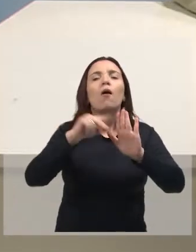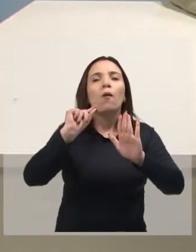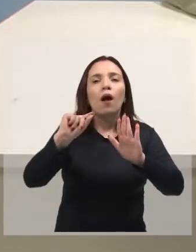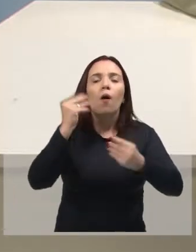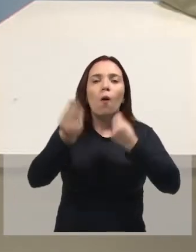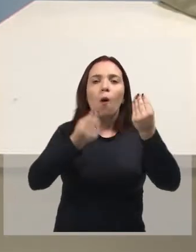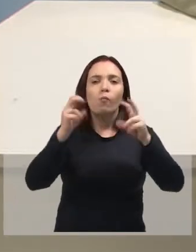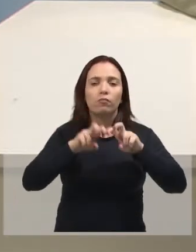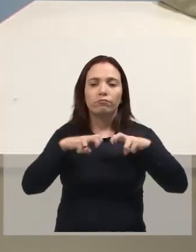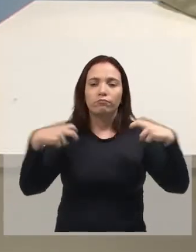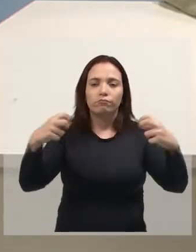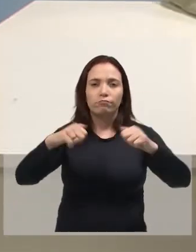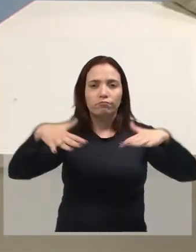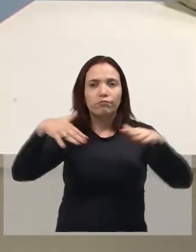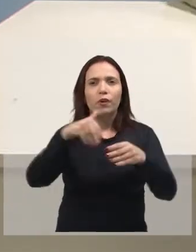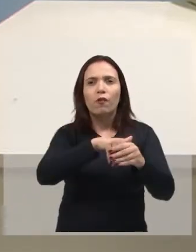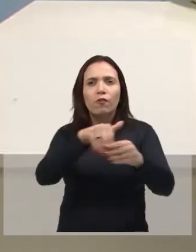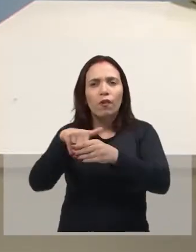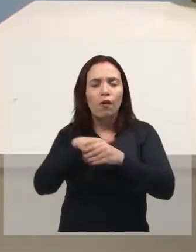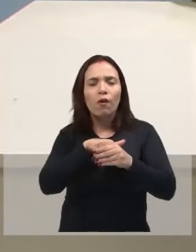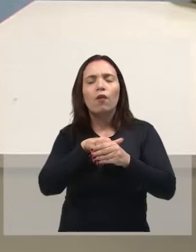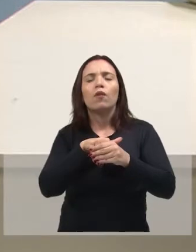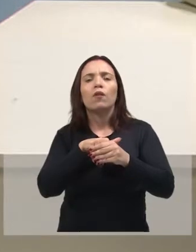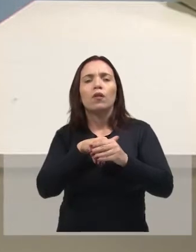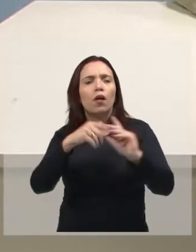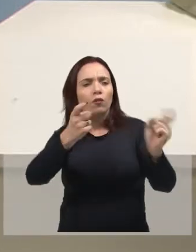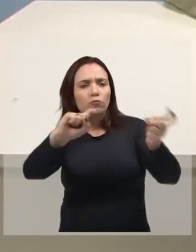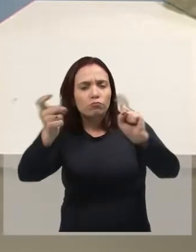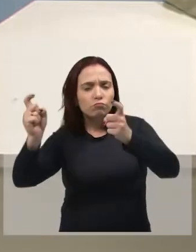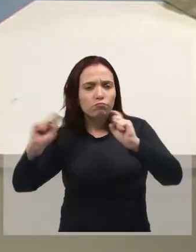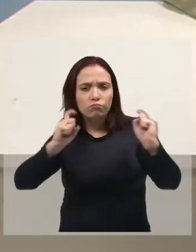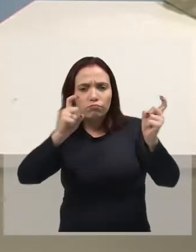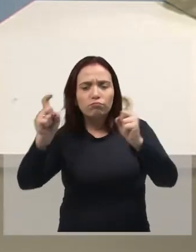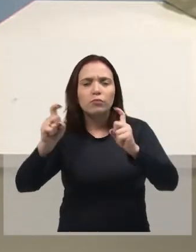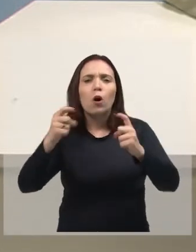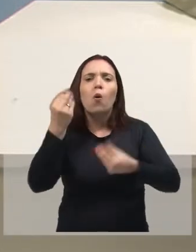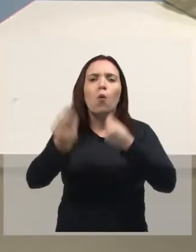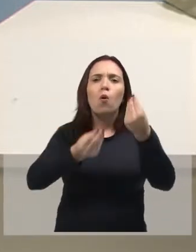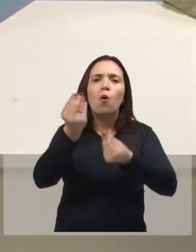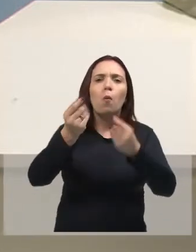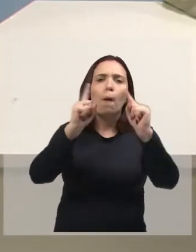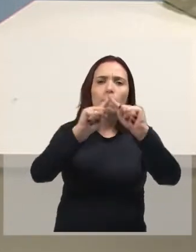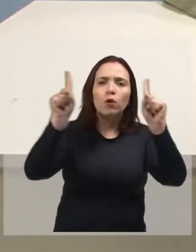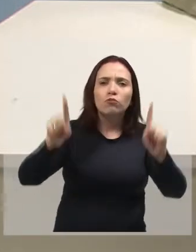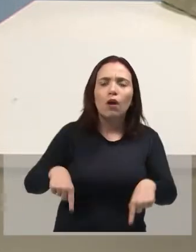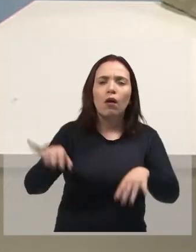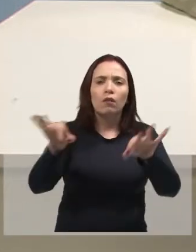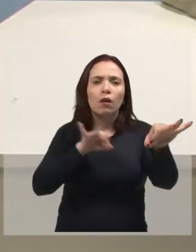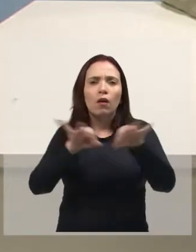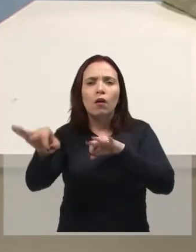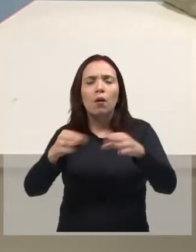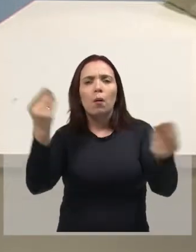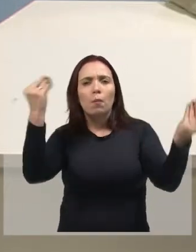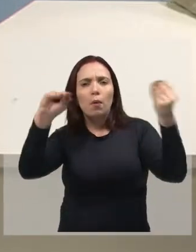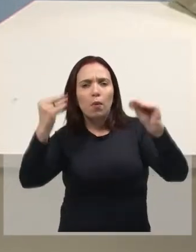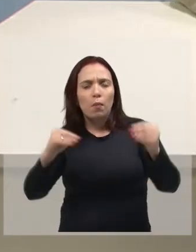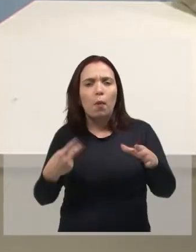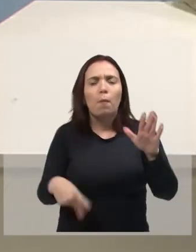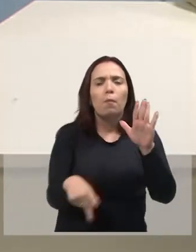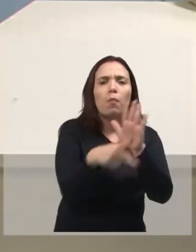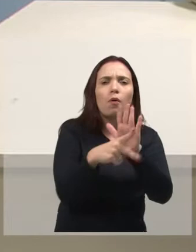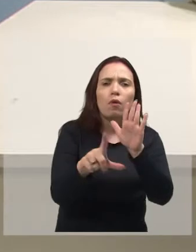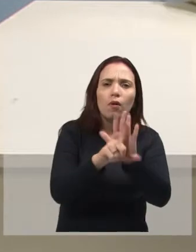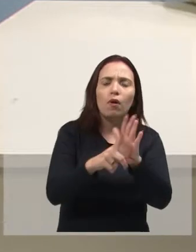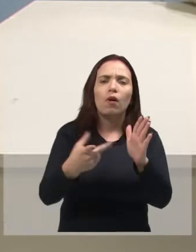sessão, a questão das espécies legislativas, né, que os projetos de lei, projeto